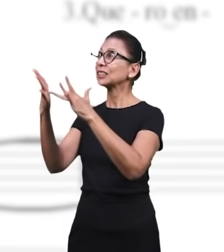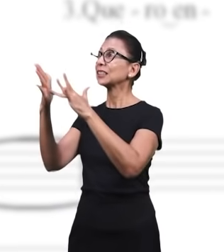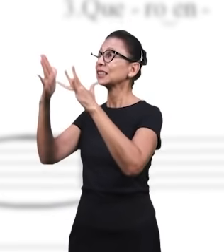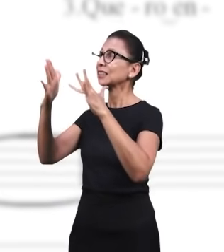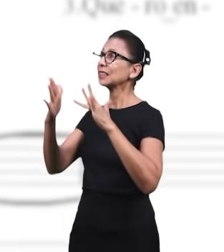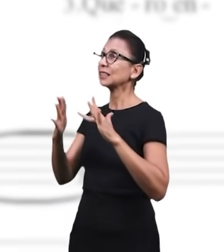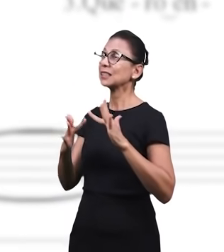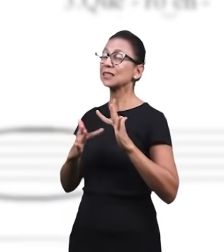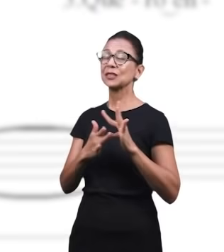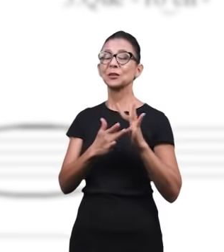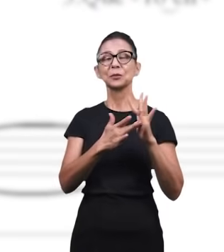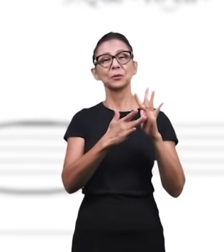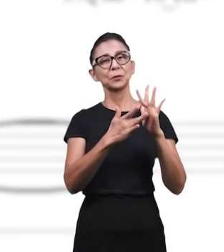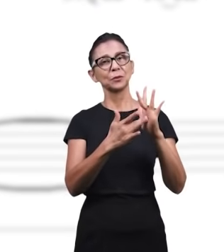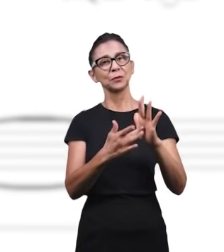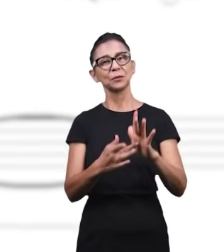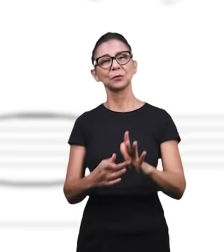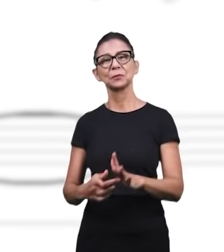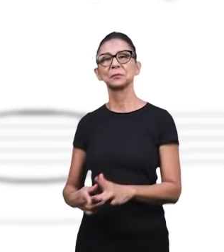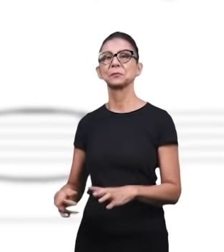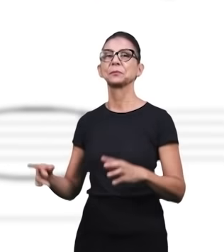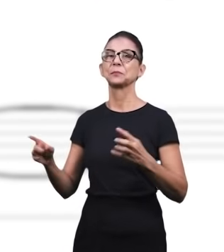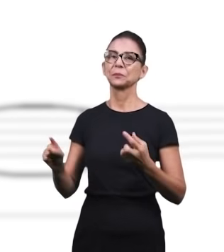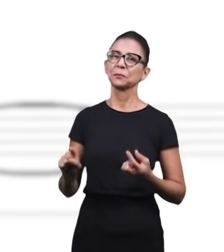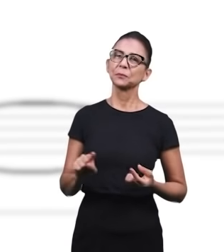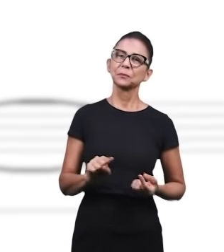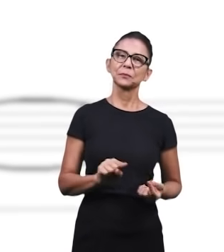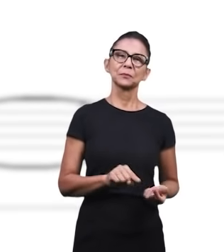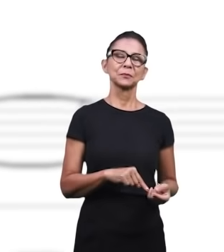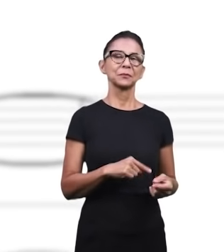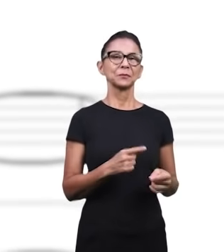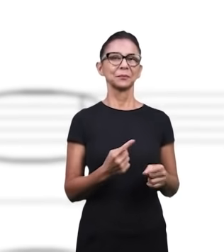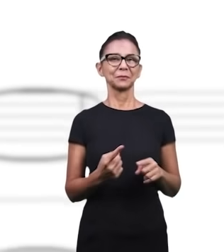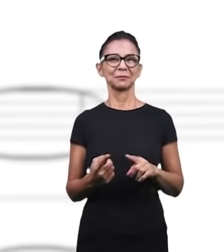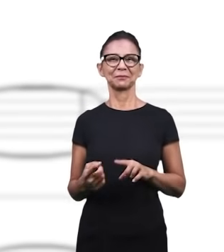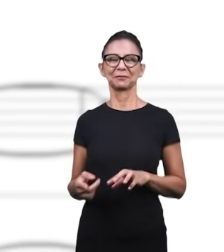glória a Jesus.